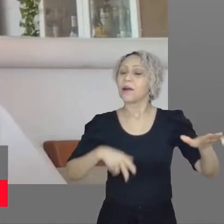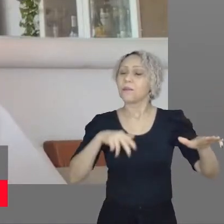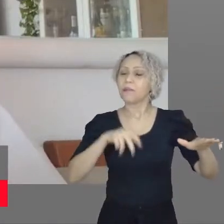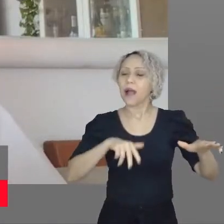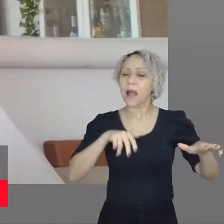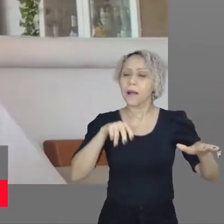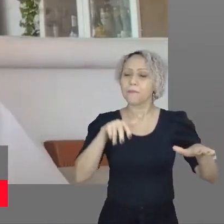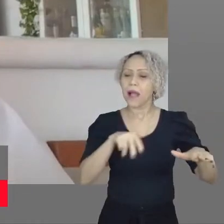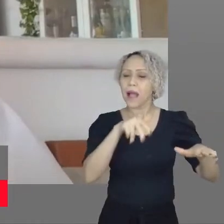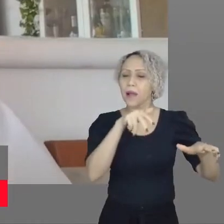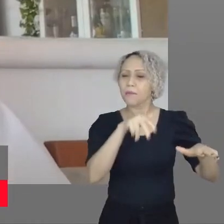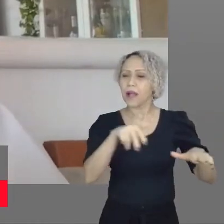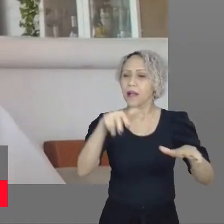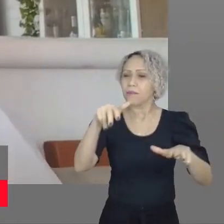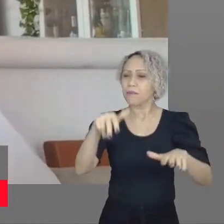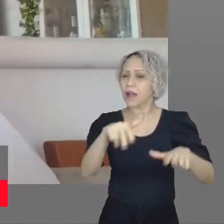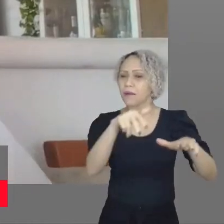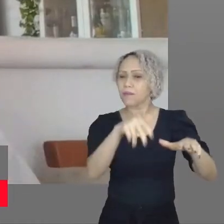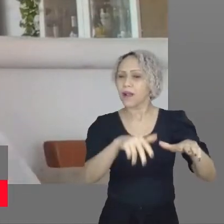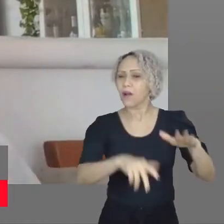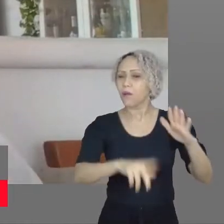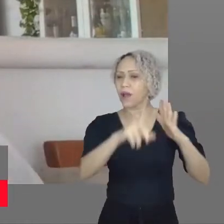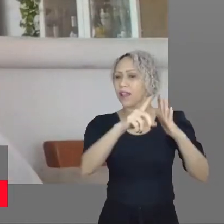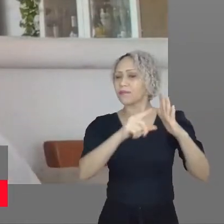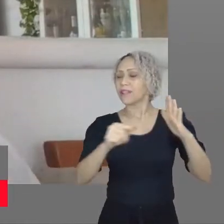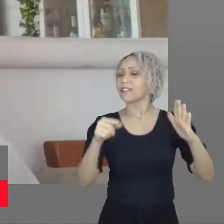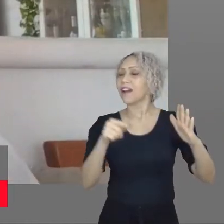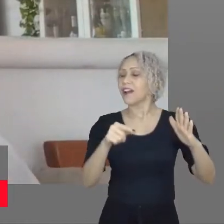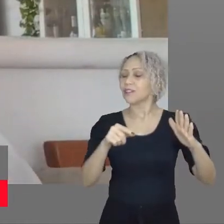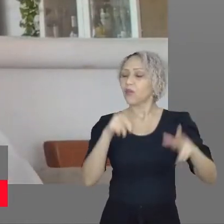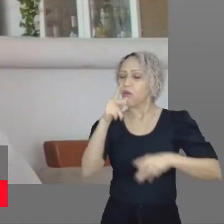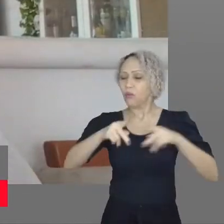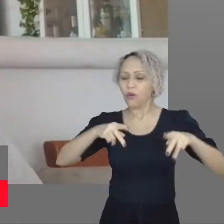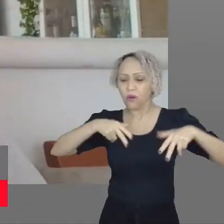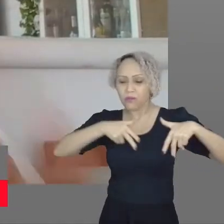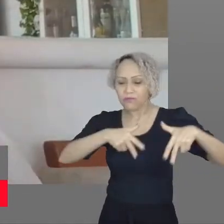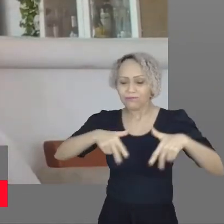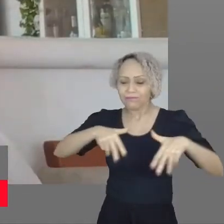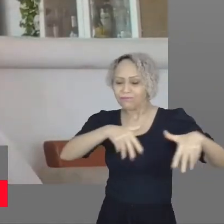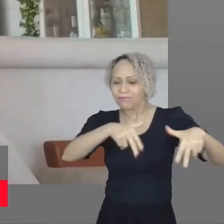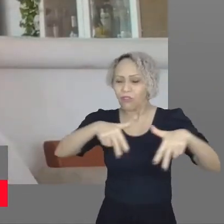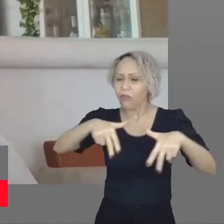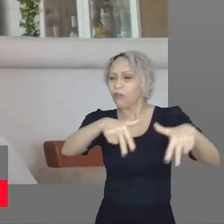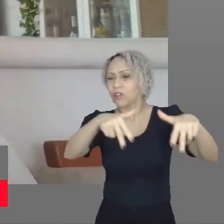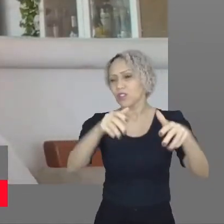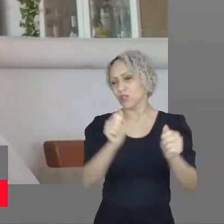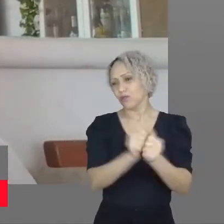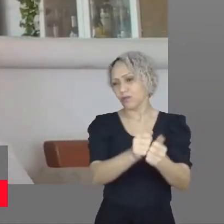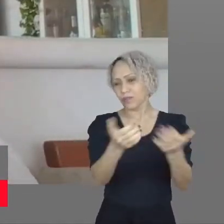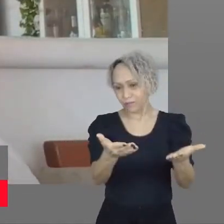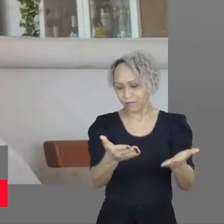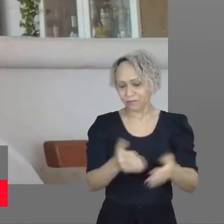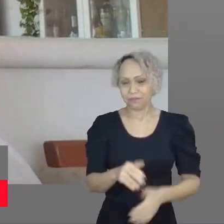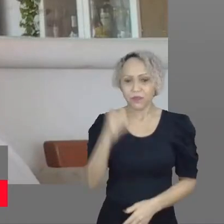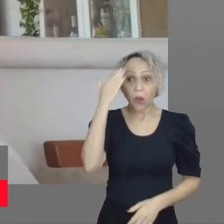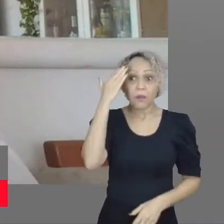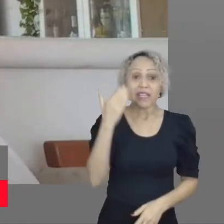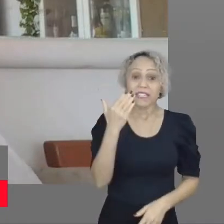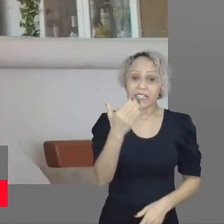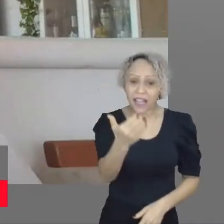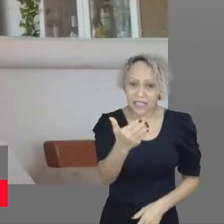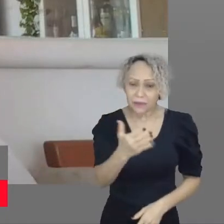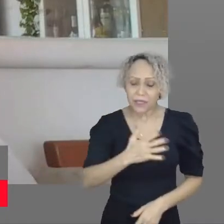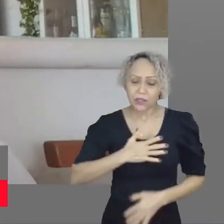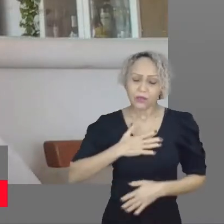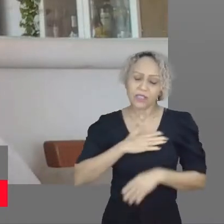ser permanente. Muito obrigada, Amanda, e toda essa equipe maravilhosa. Muito obrigada pelo carinho que vocês estão tratando Nova